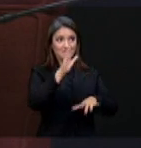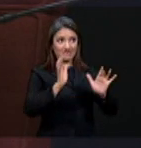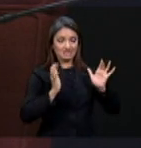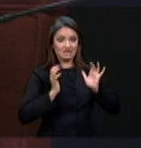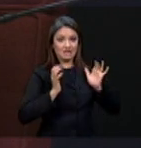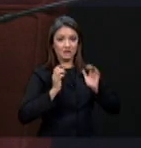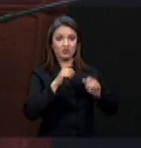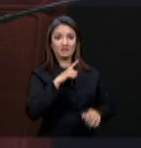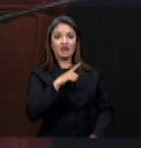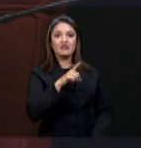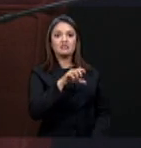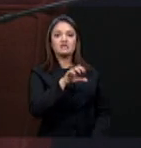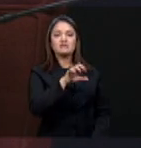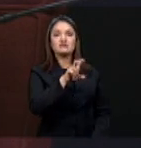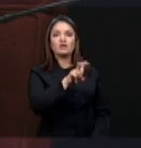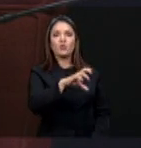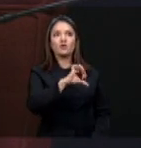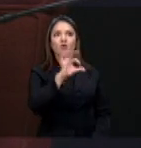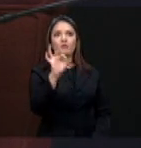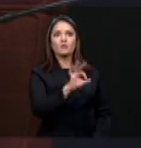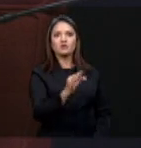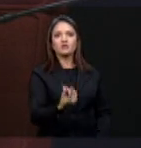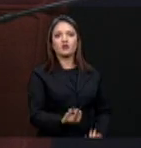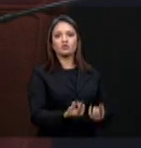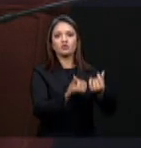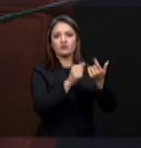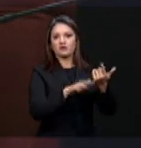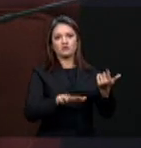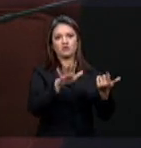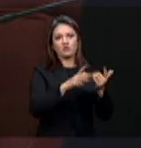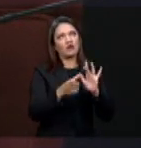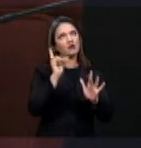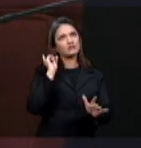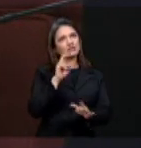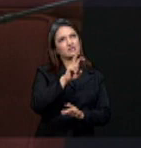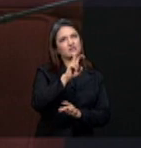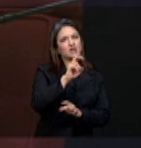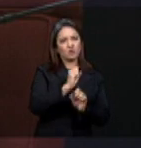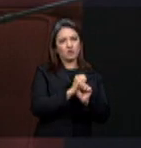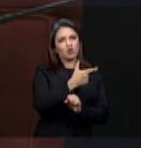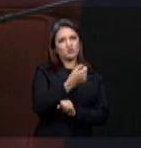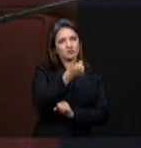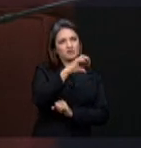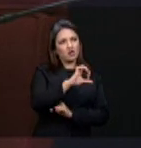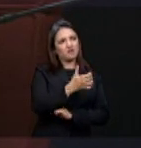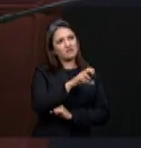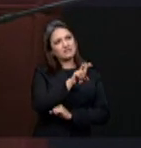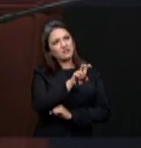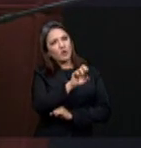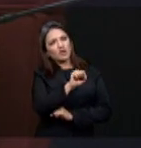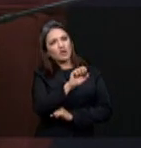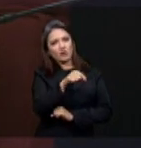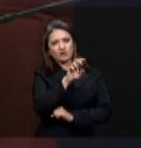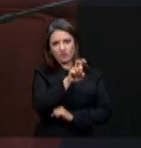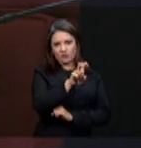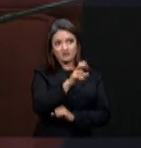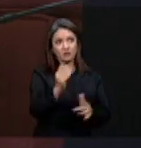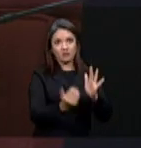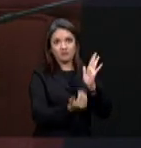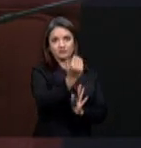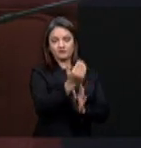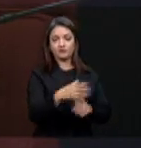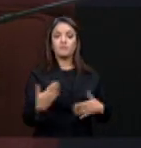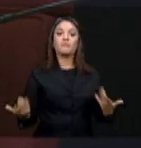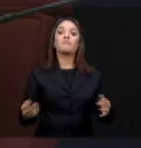9059 por cento da renda nacional e Era cerca de cinco e meio em 2019 nessa mesma semana